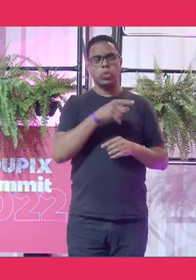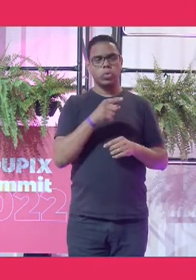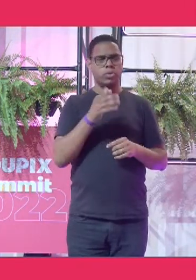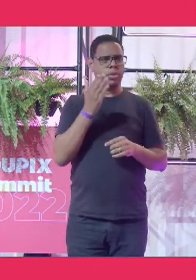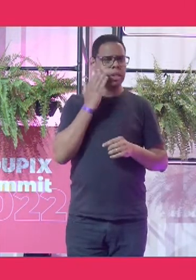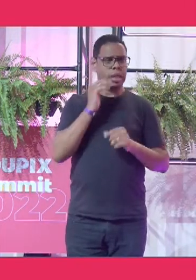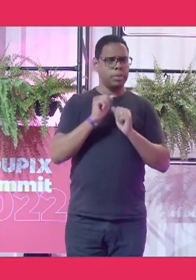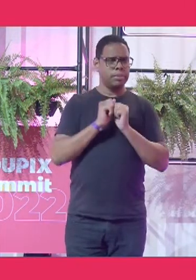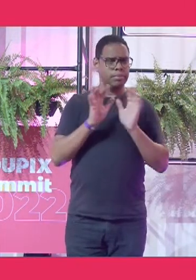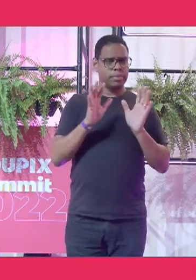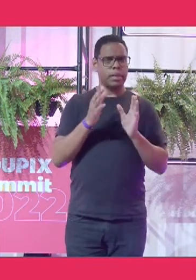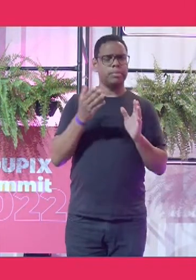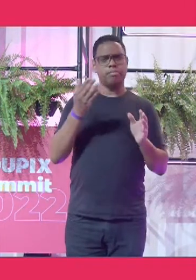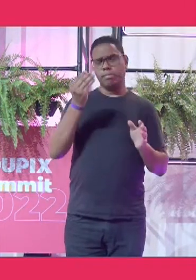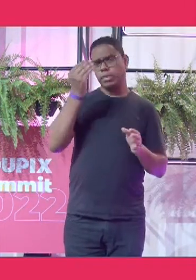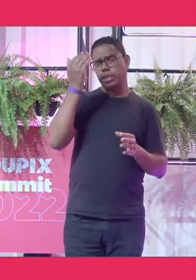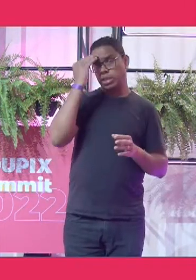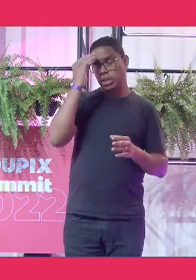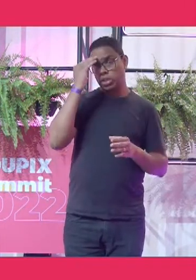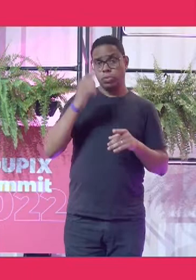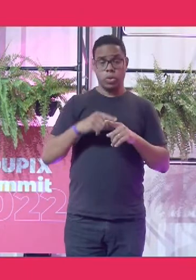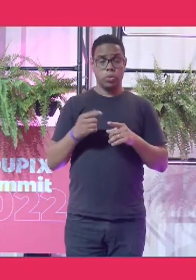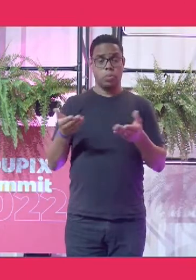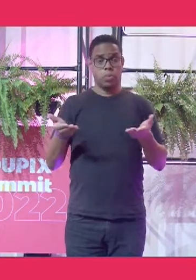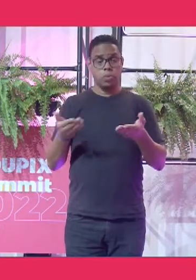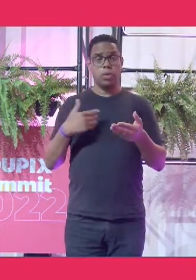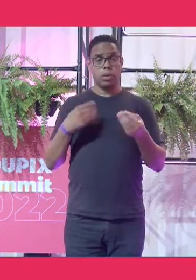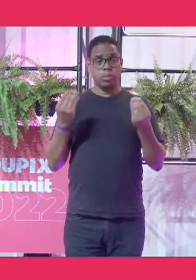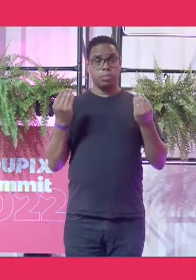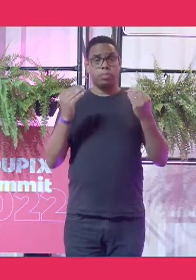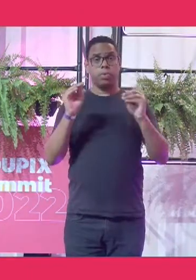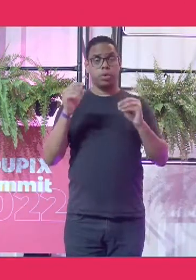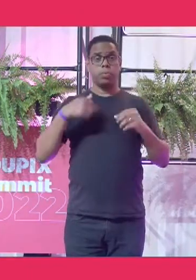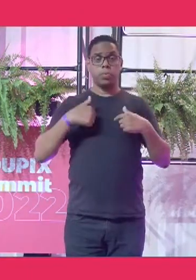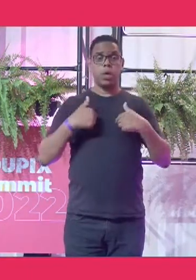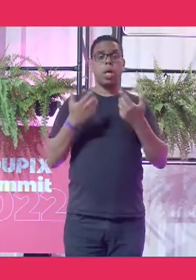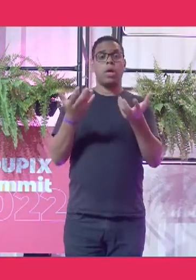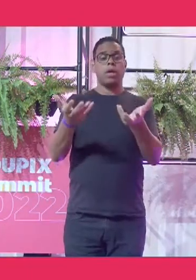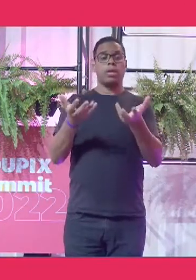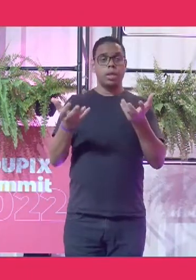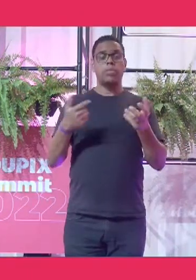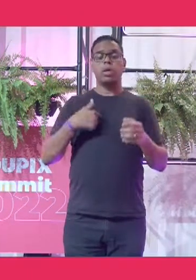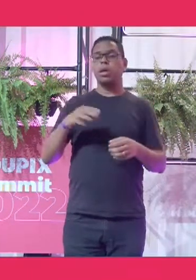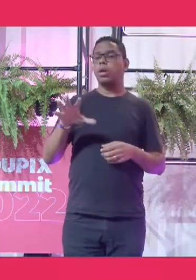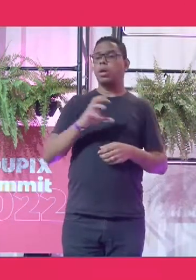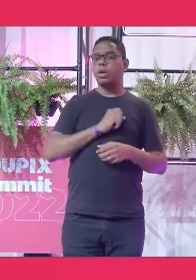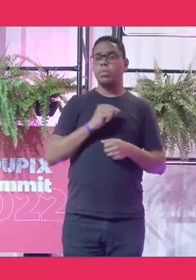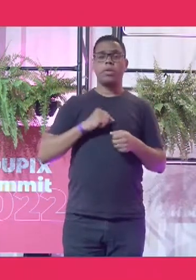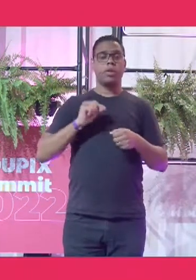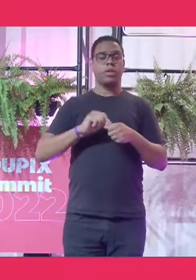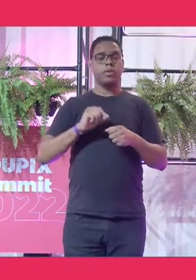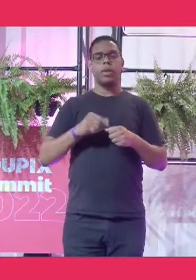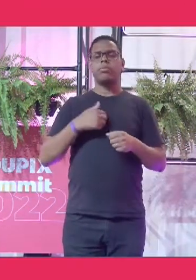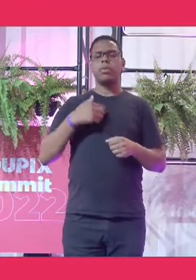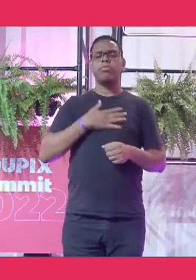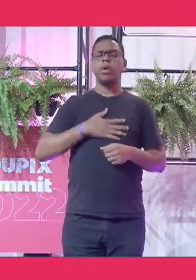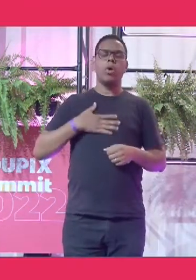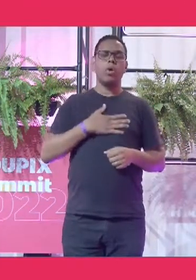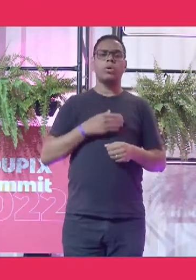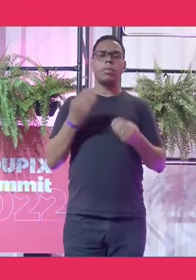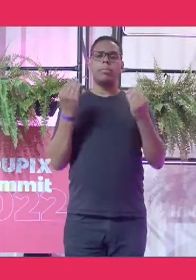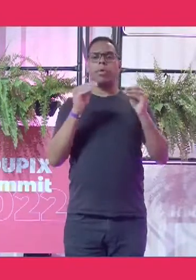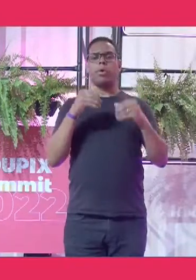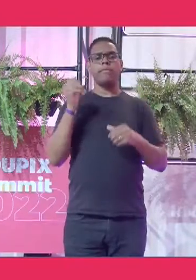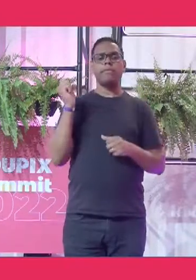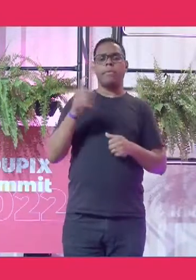essa clareza de, nesse momento, eu estou postando porque eu quero, porque eu amei, porque eu estou fazendo, porque eu estou curtindo, e